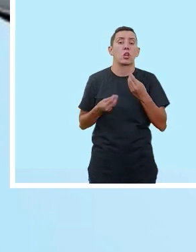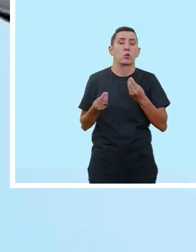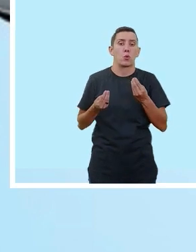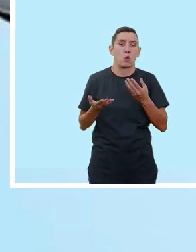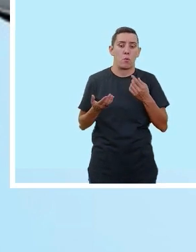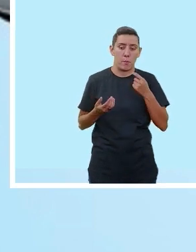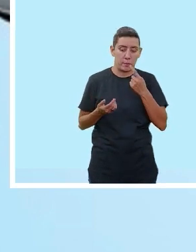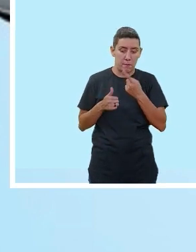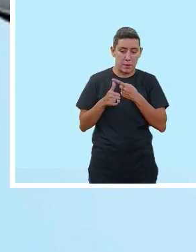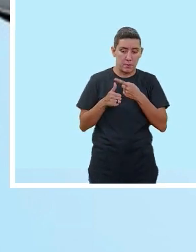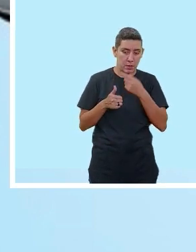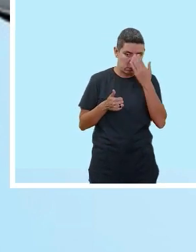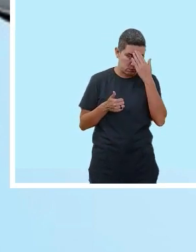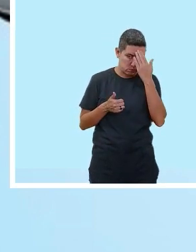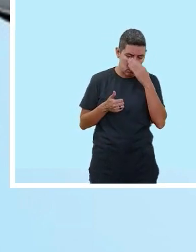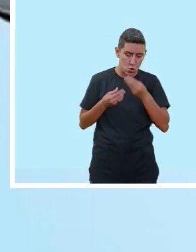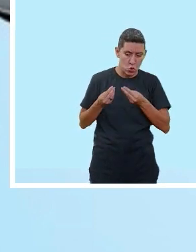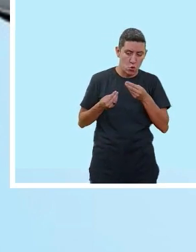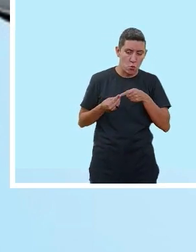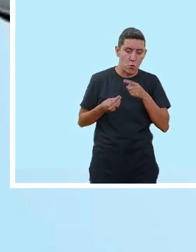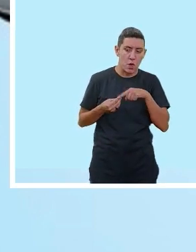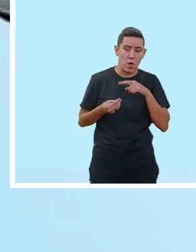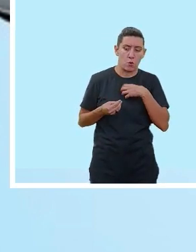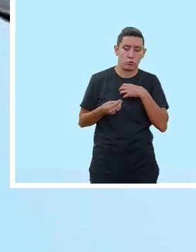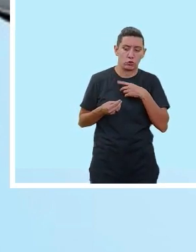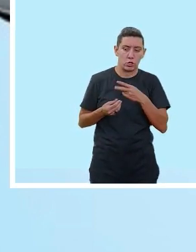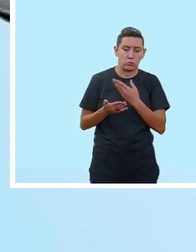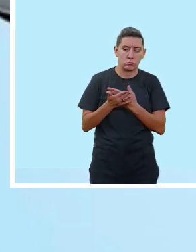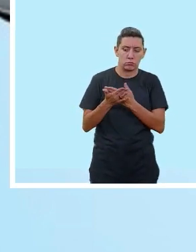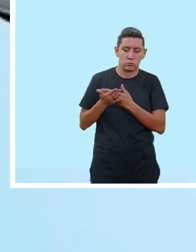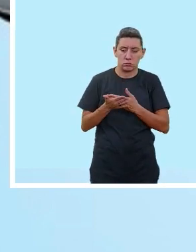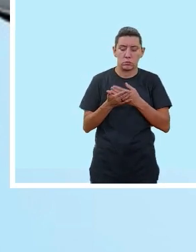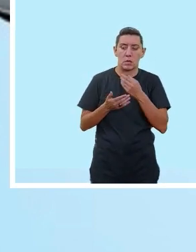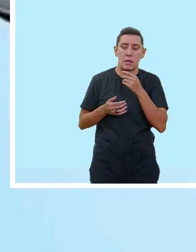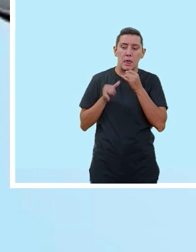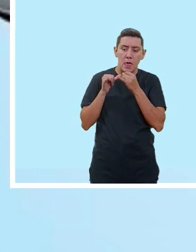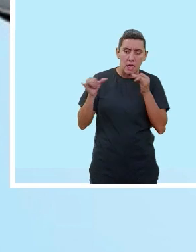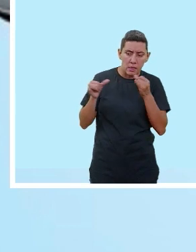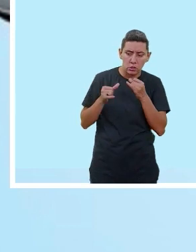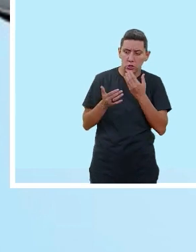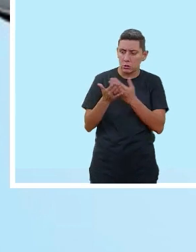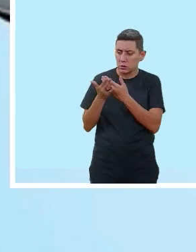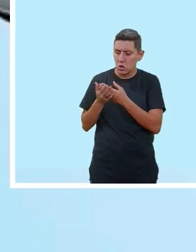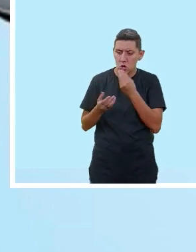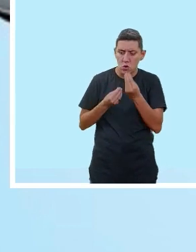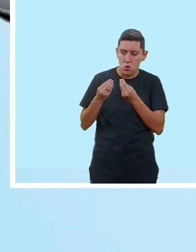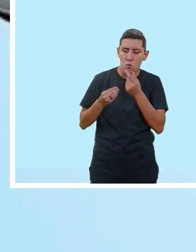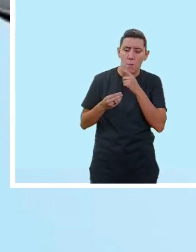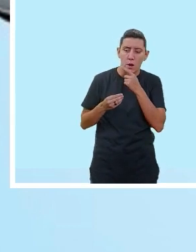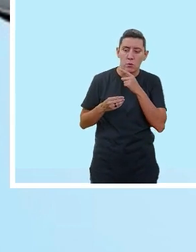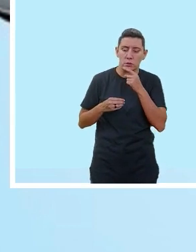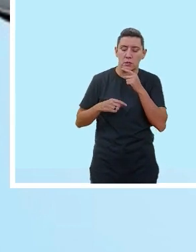de ter que ficar com equipamentos consumindo energia sem utilização para processamento de dados, né?